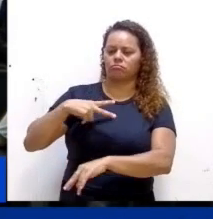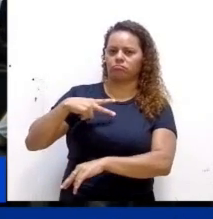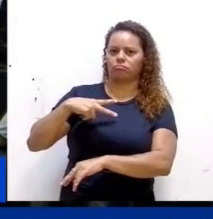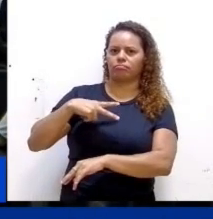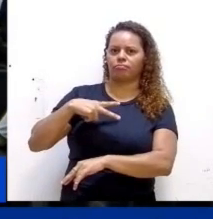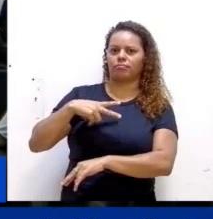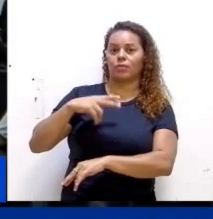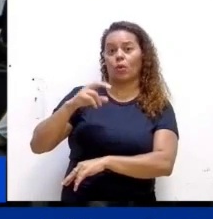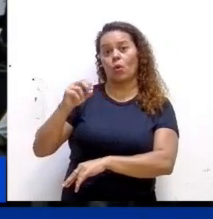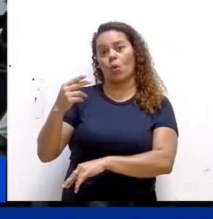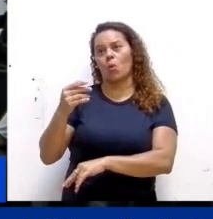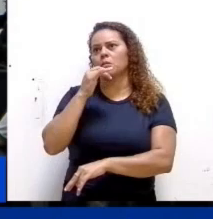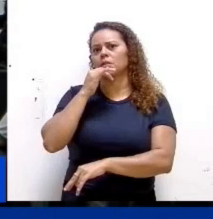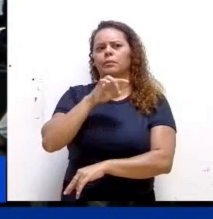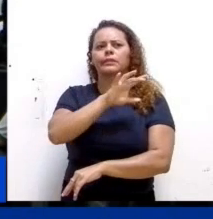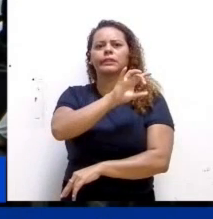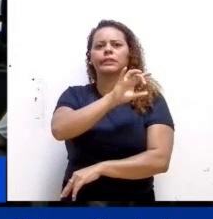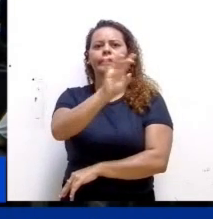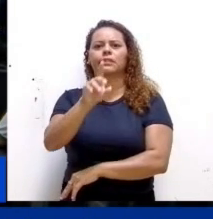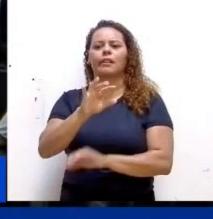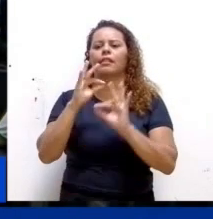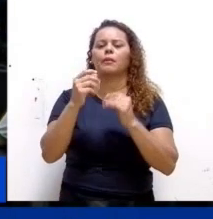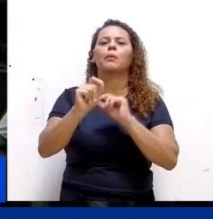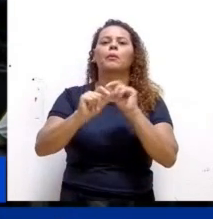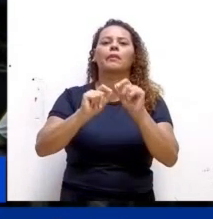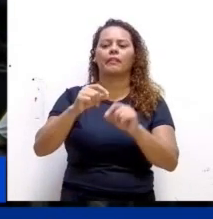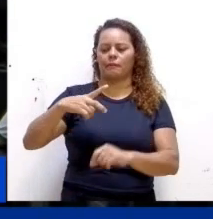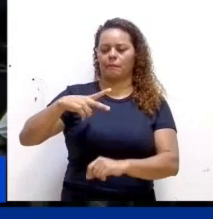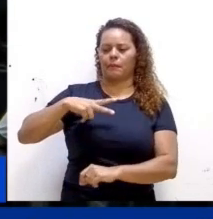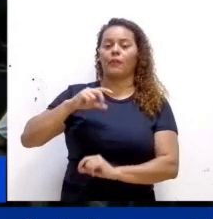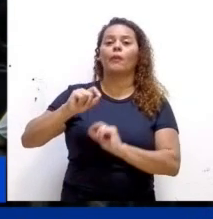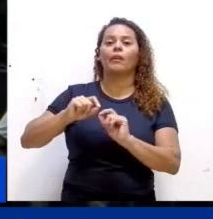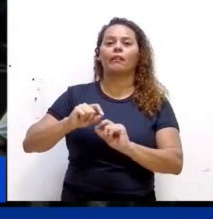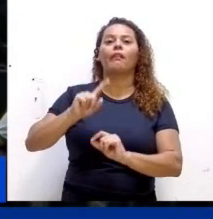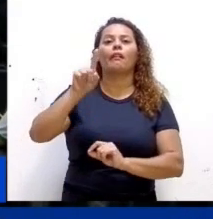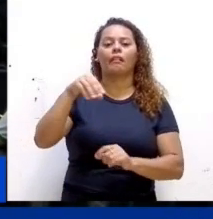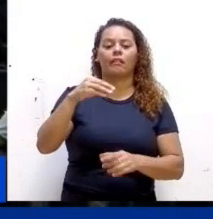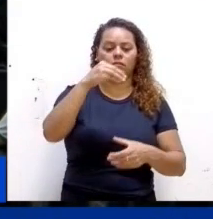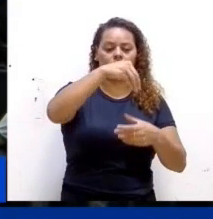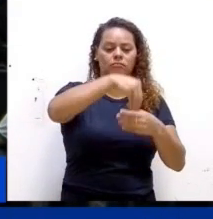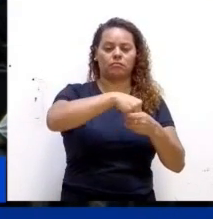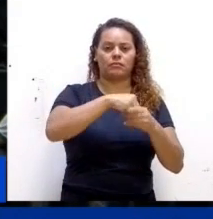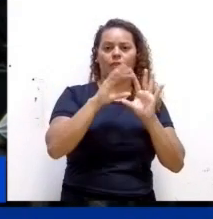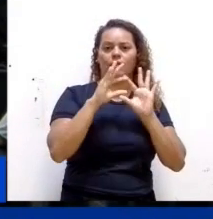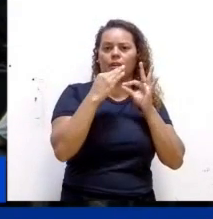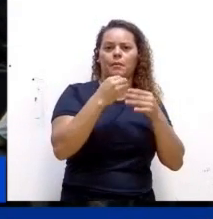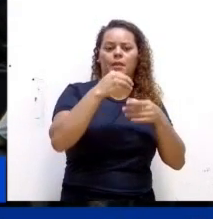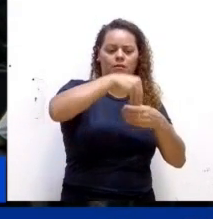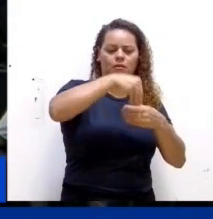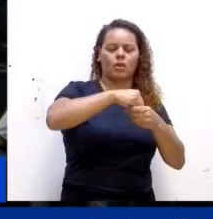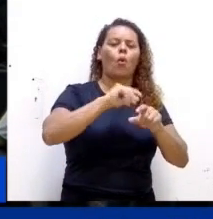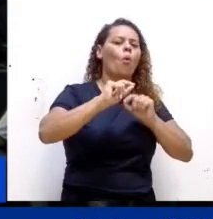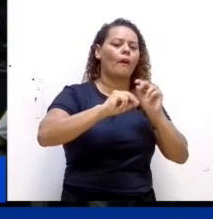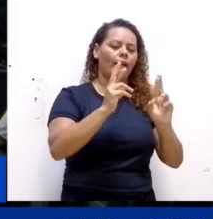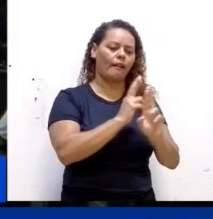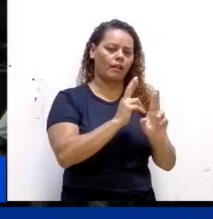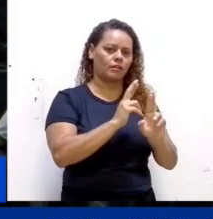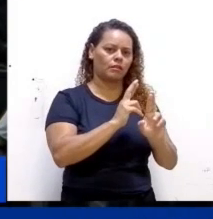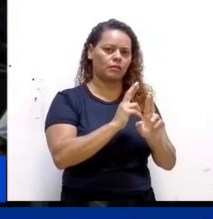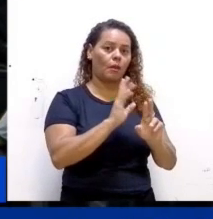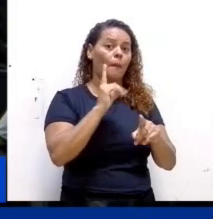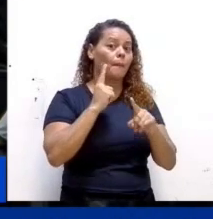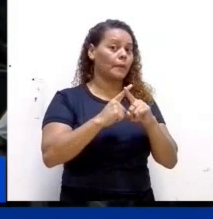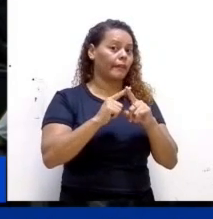privadas. E o que é de mais privado nas nossas vidas? A nossa intimidade familiar. E lá também existem